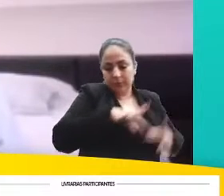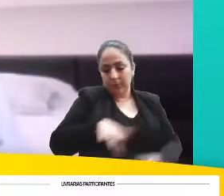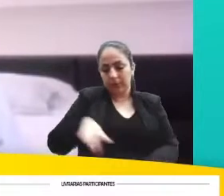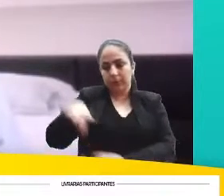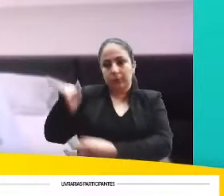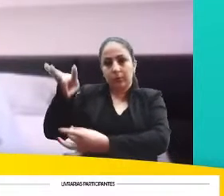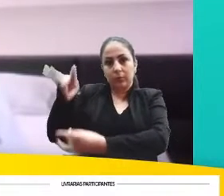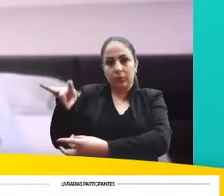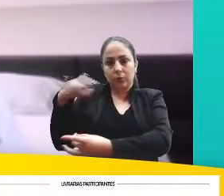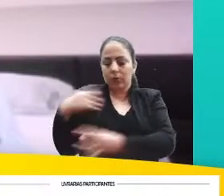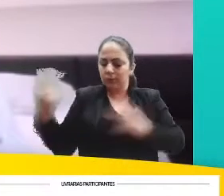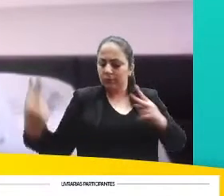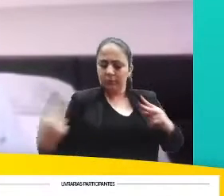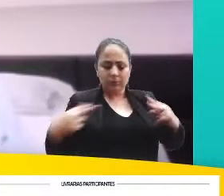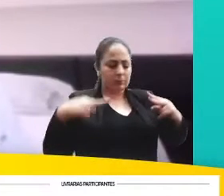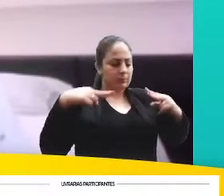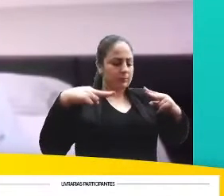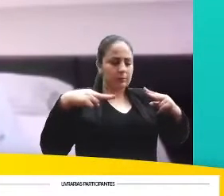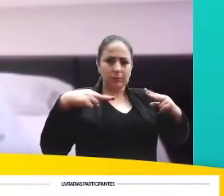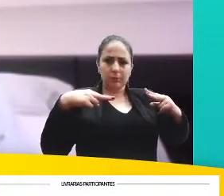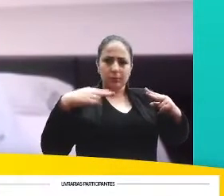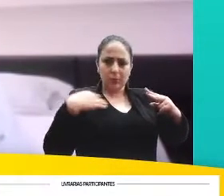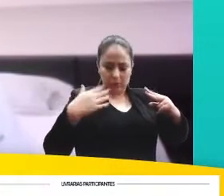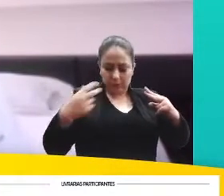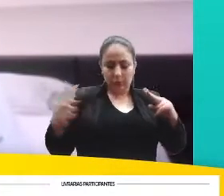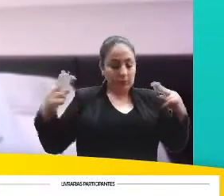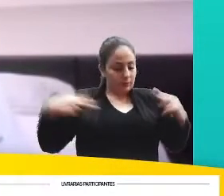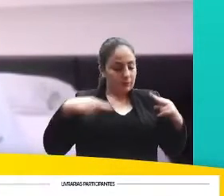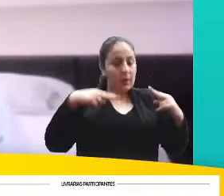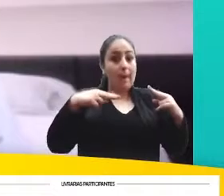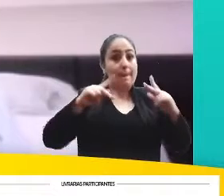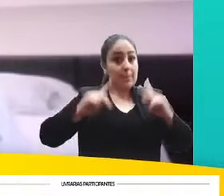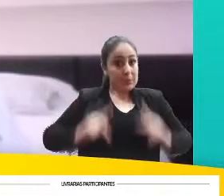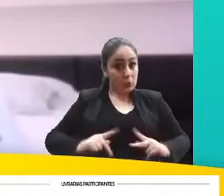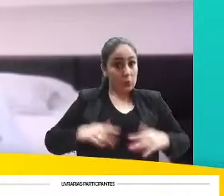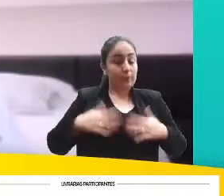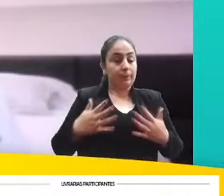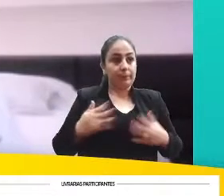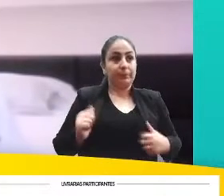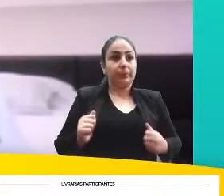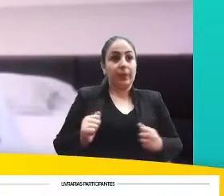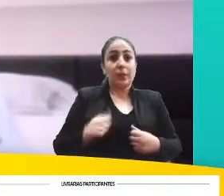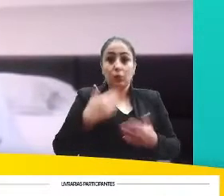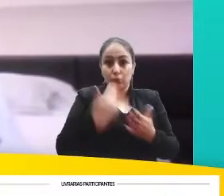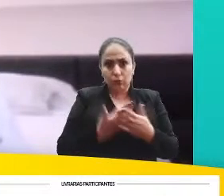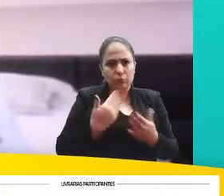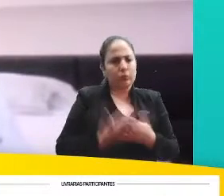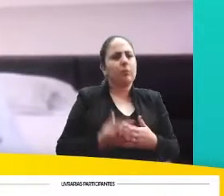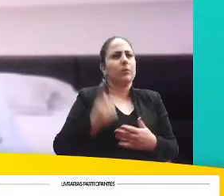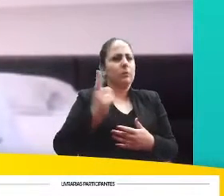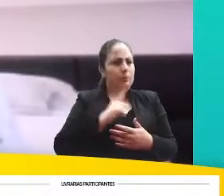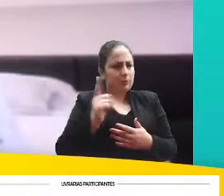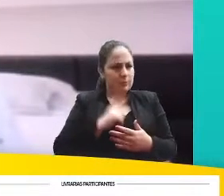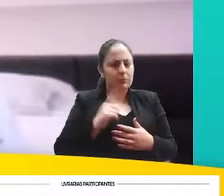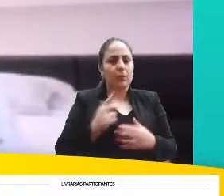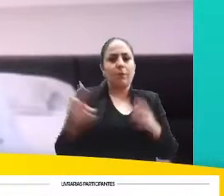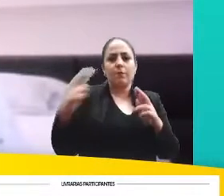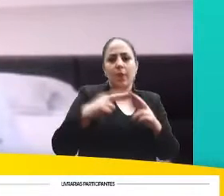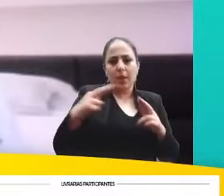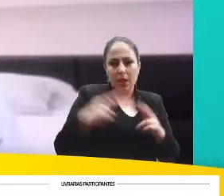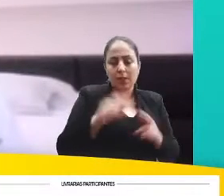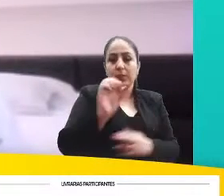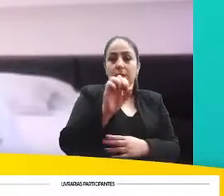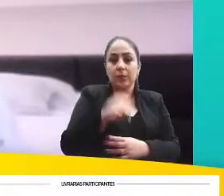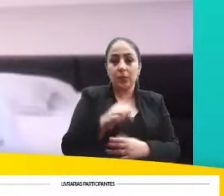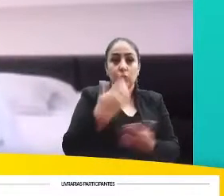deparamos conosco mesmo. A pessoa, quando isso é estudado, é referido também nos